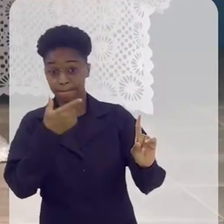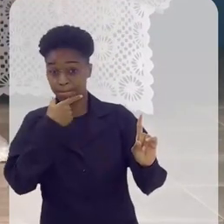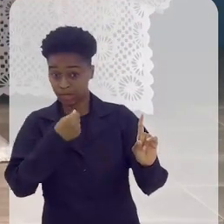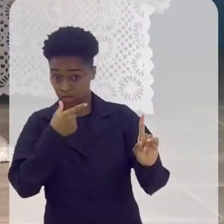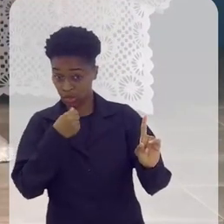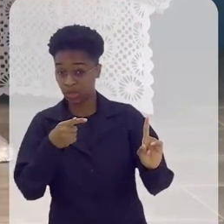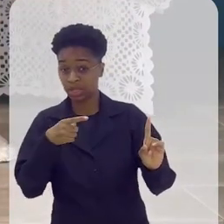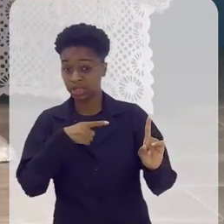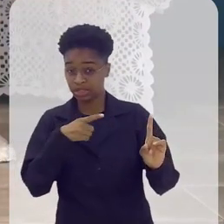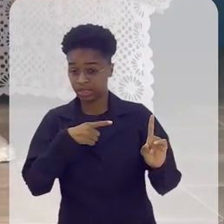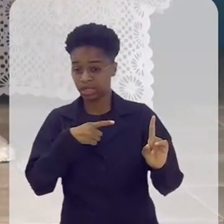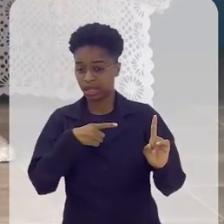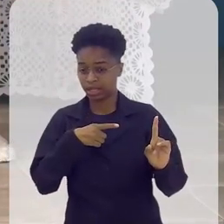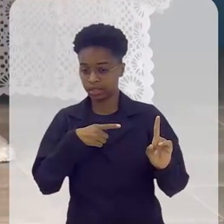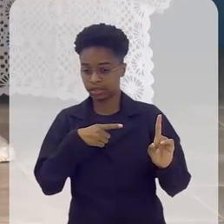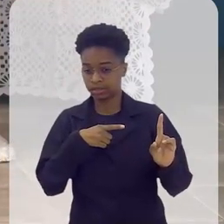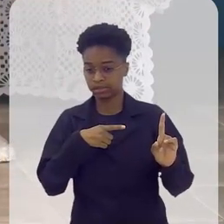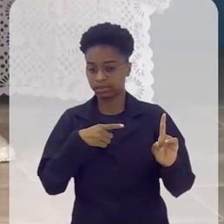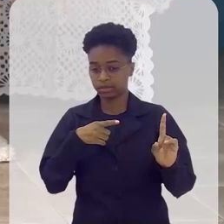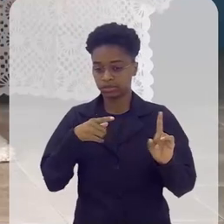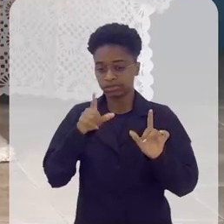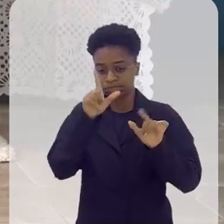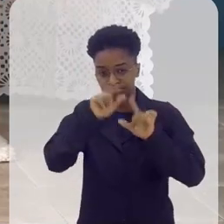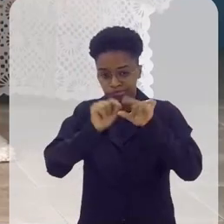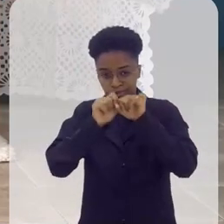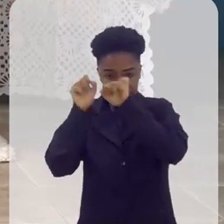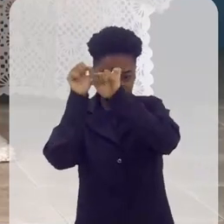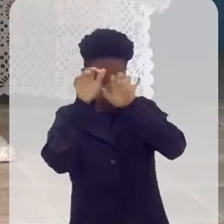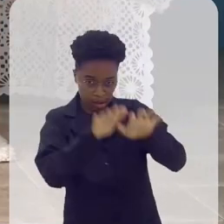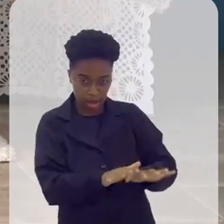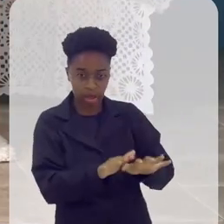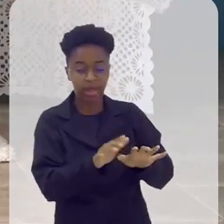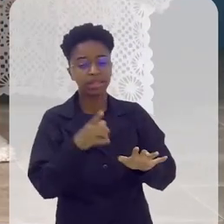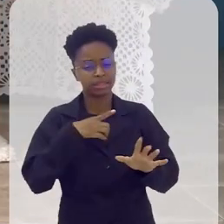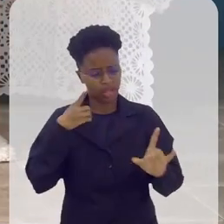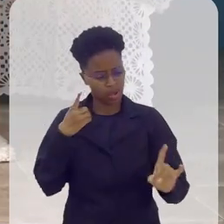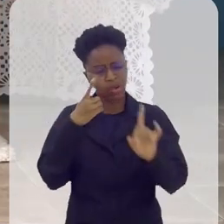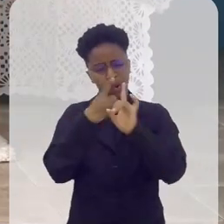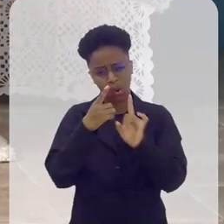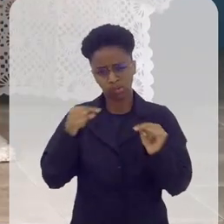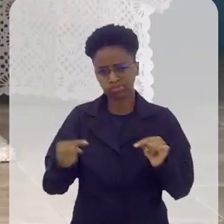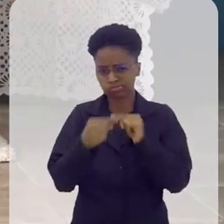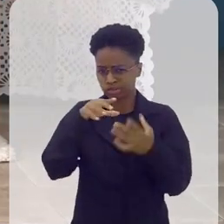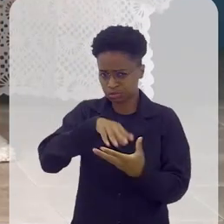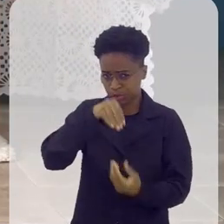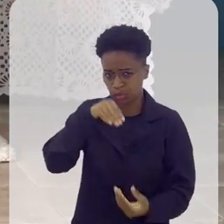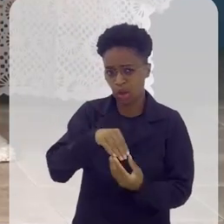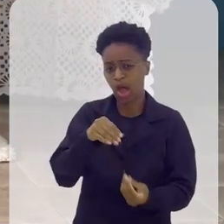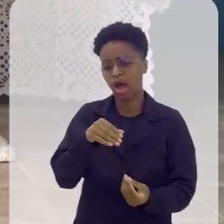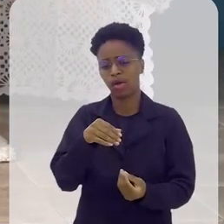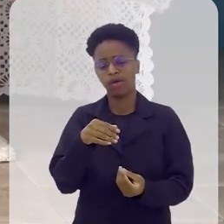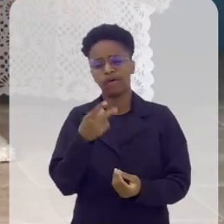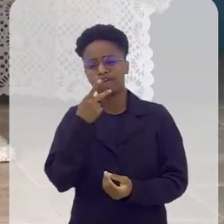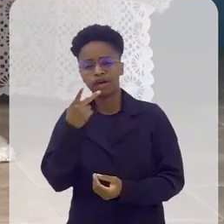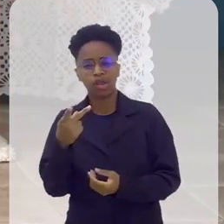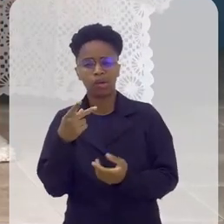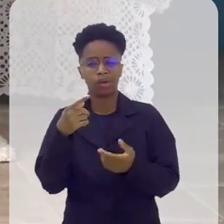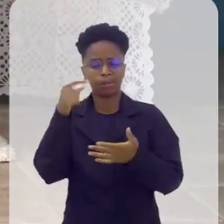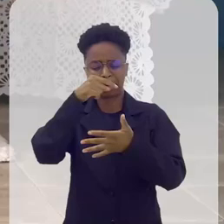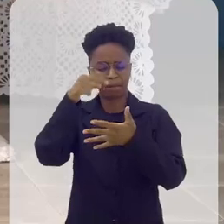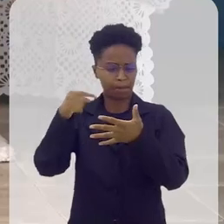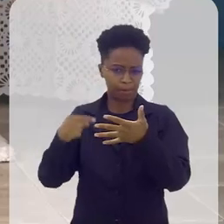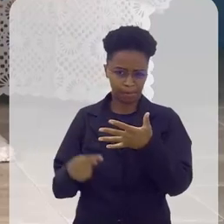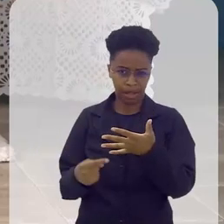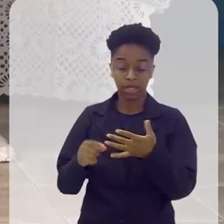isso alto em bom tom, uma estrela linda, e esse é um encontro espiritual, e começou a falar, eu não estou